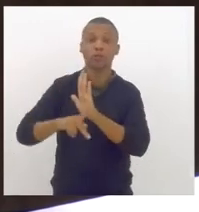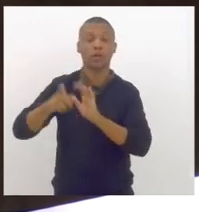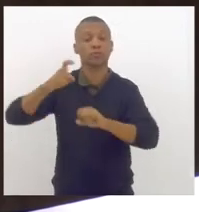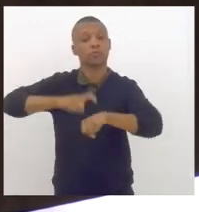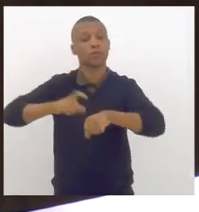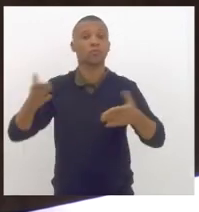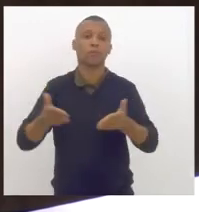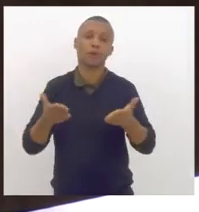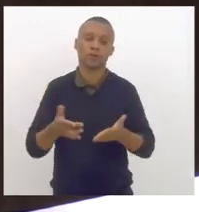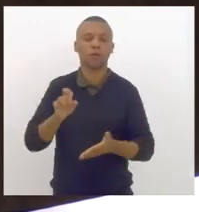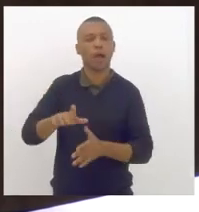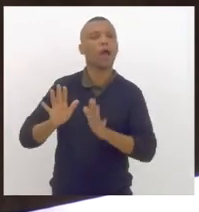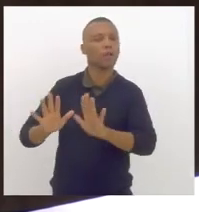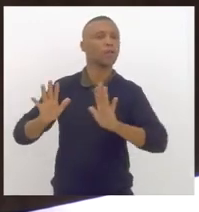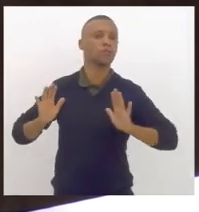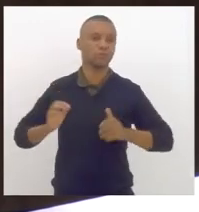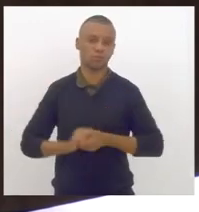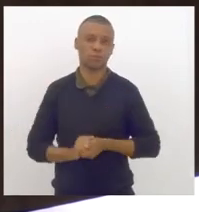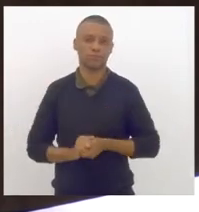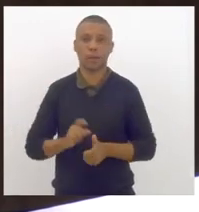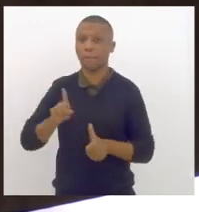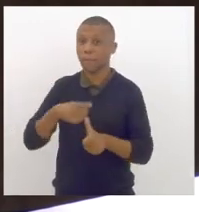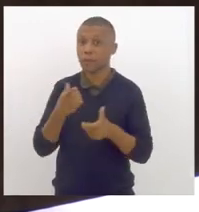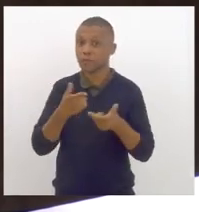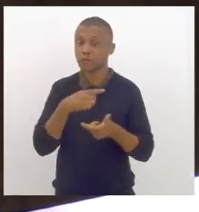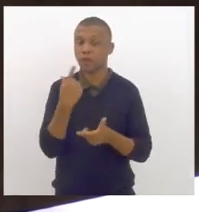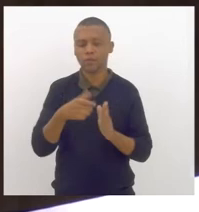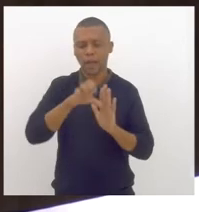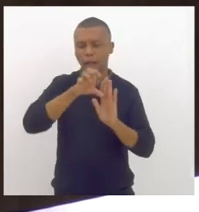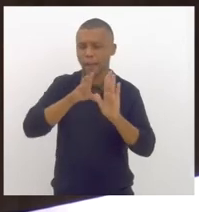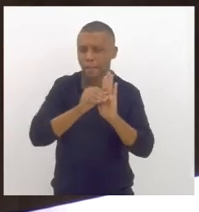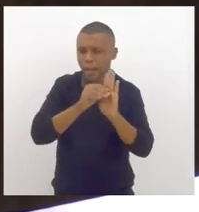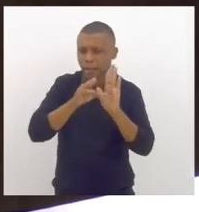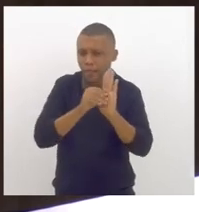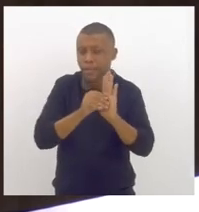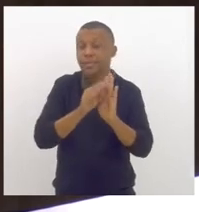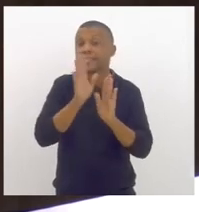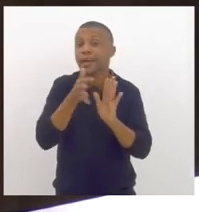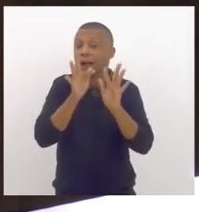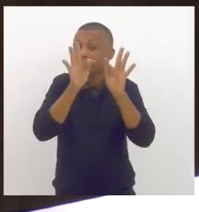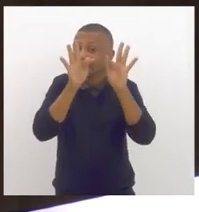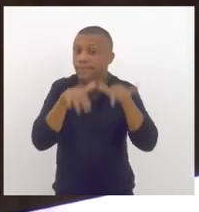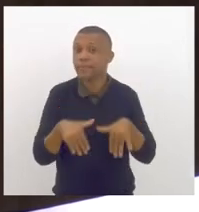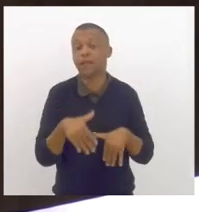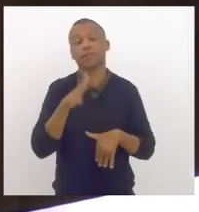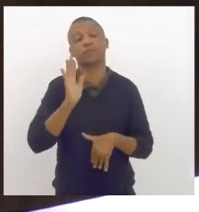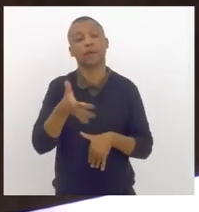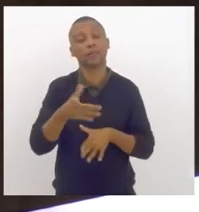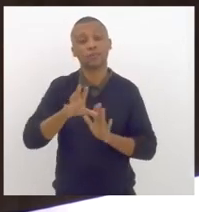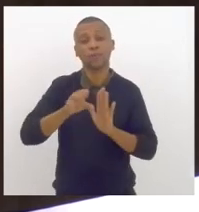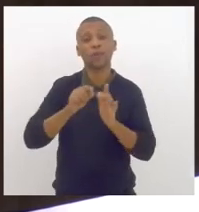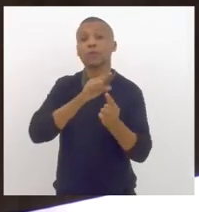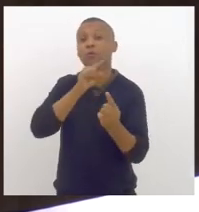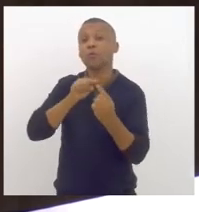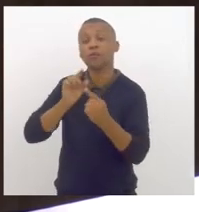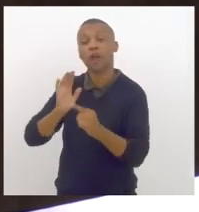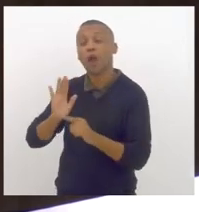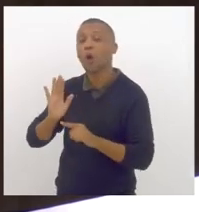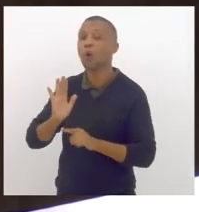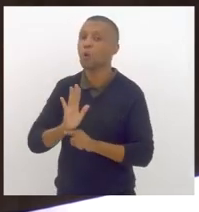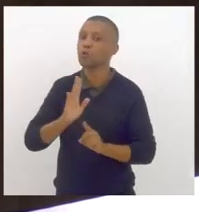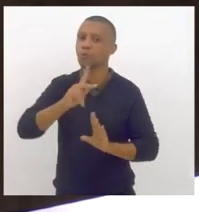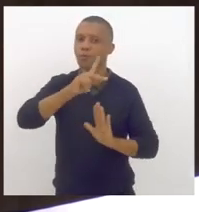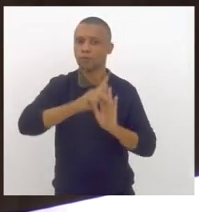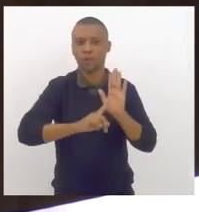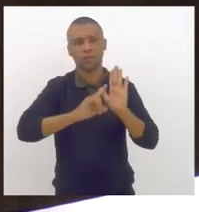aqui, primeiro, dizer que nós analisamos as emendas. Todas as emendas são emendas que contribuem para o projeto,